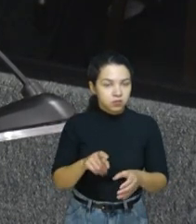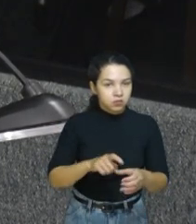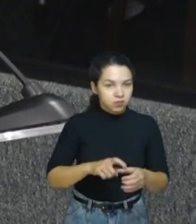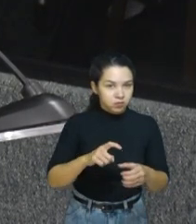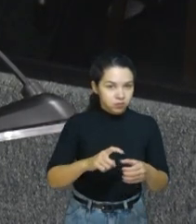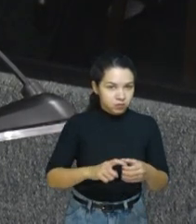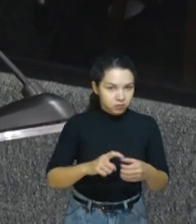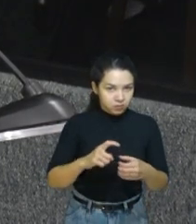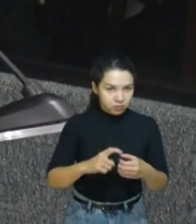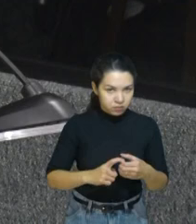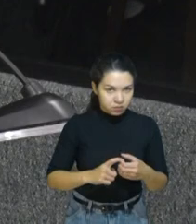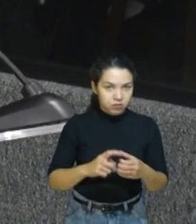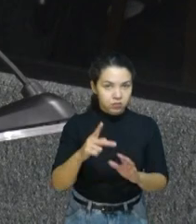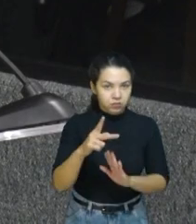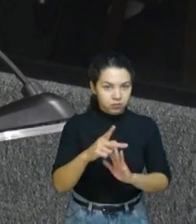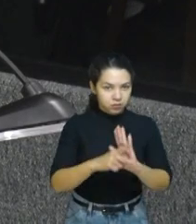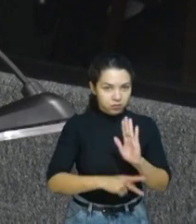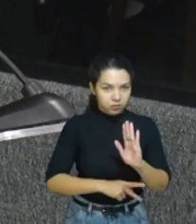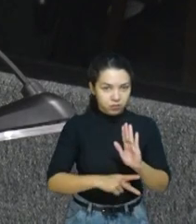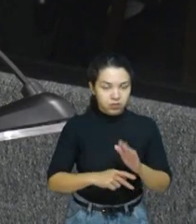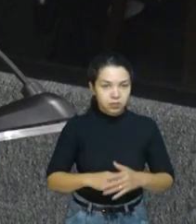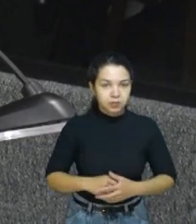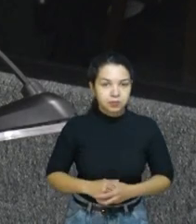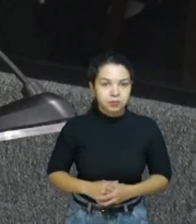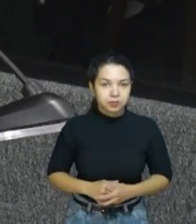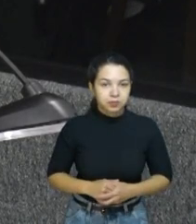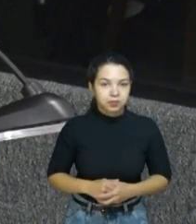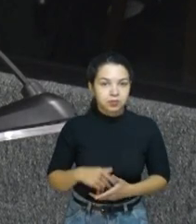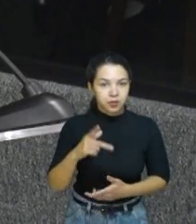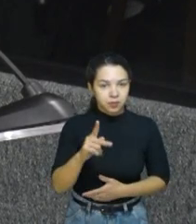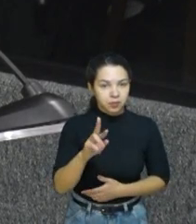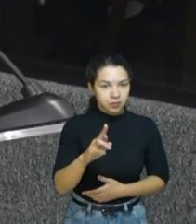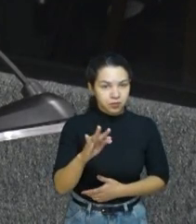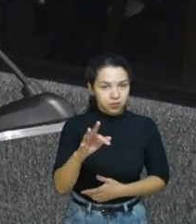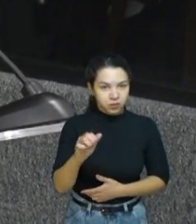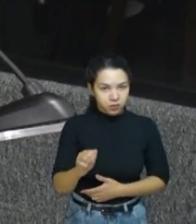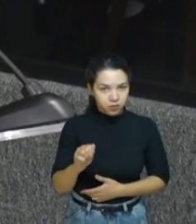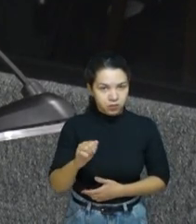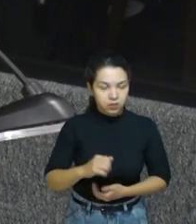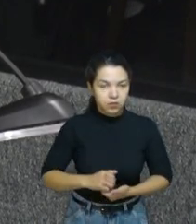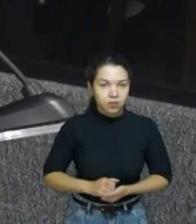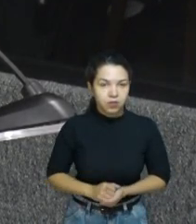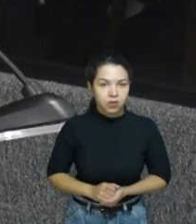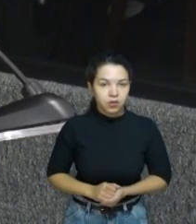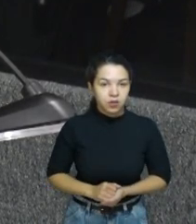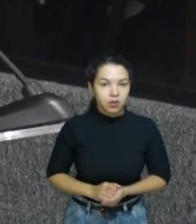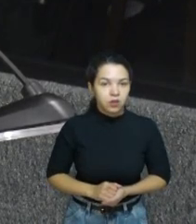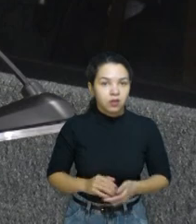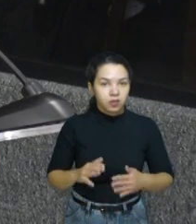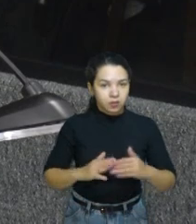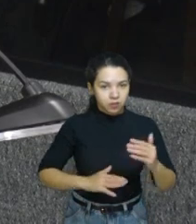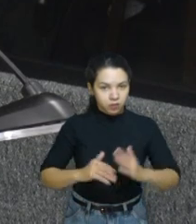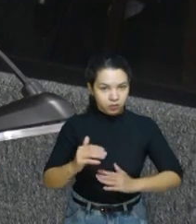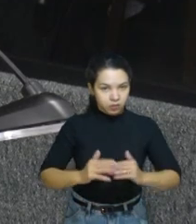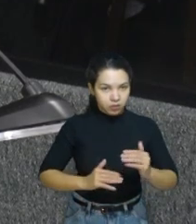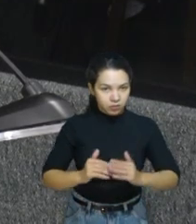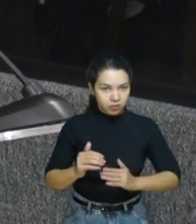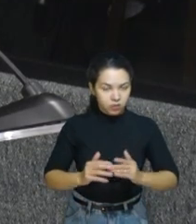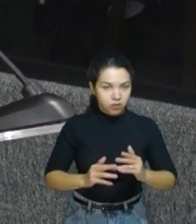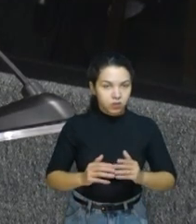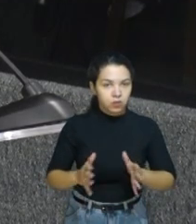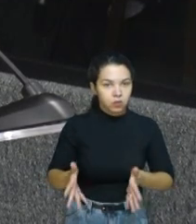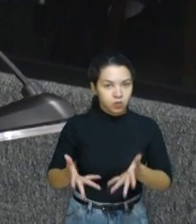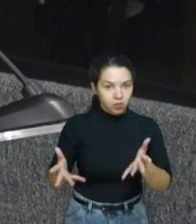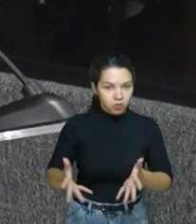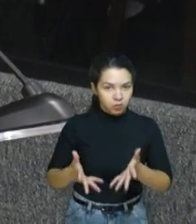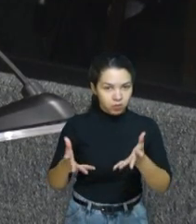do Painel Regional Atlântico do Projeto CLIVAR e da atividade Meu Risco Climático, promovido pelo Programa Mundial de